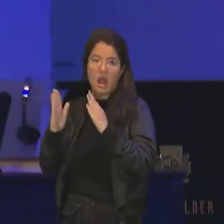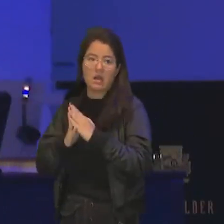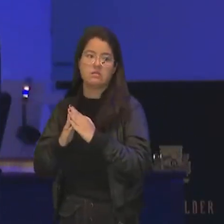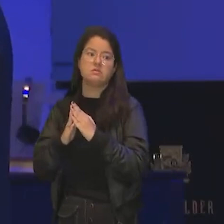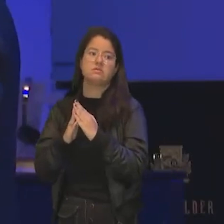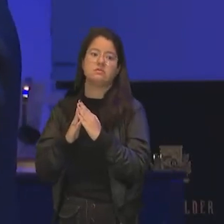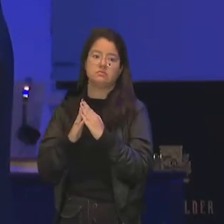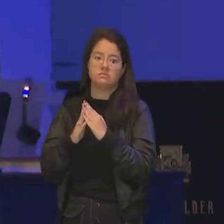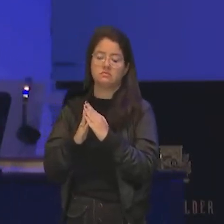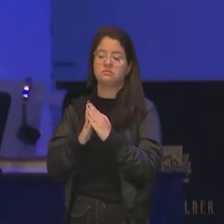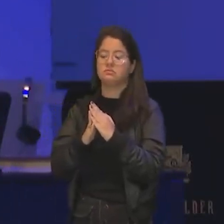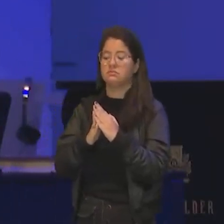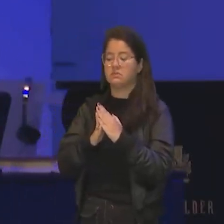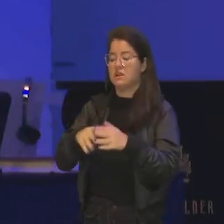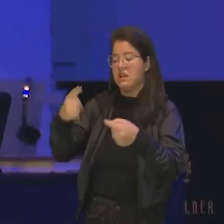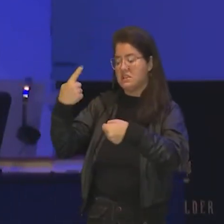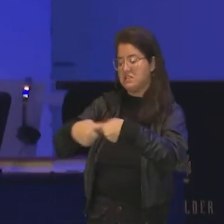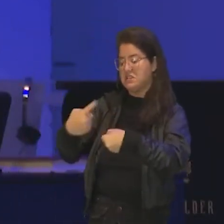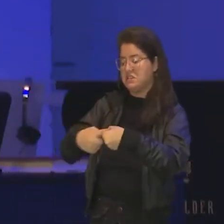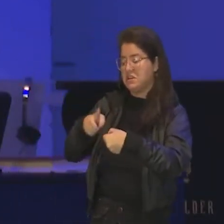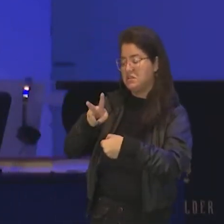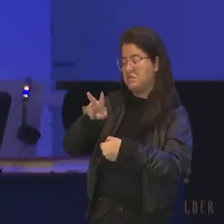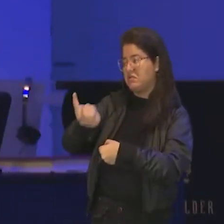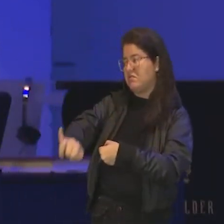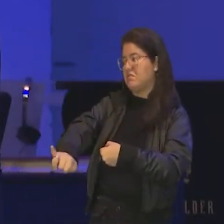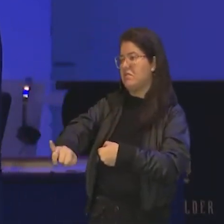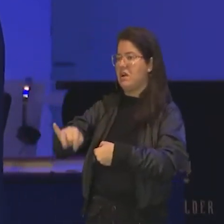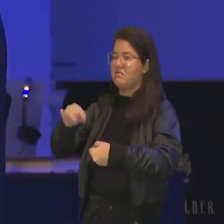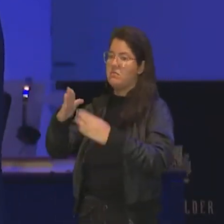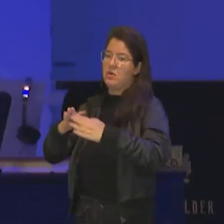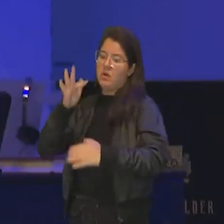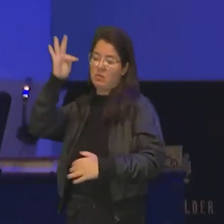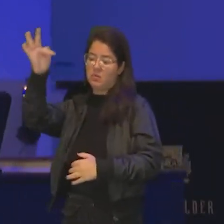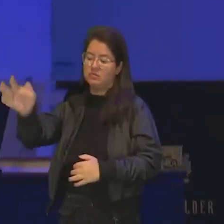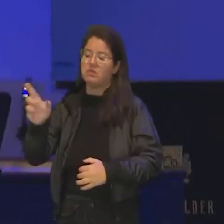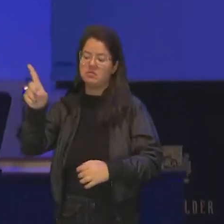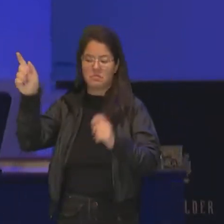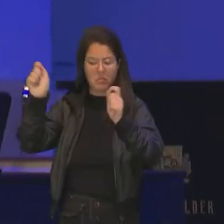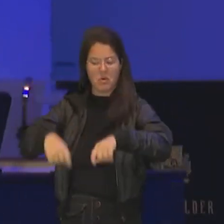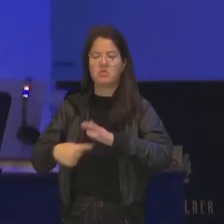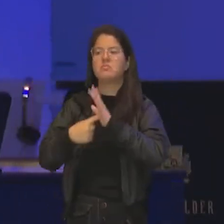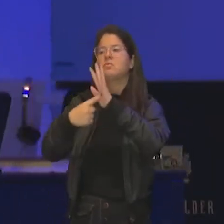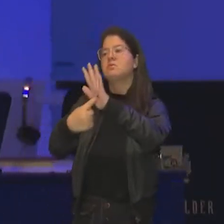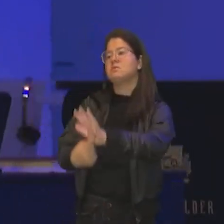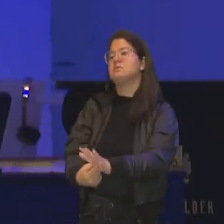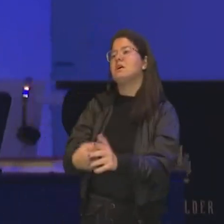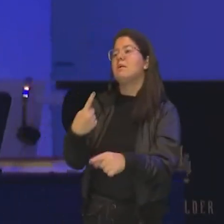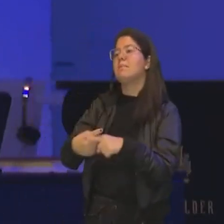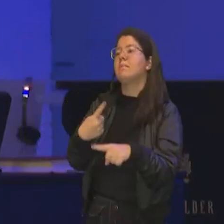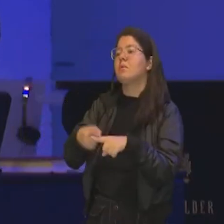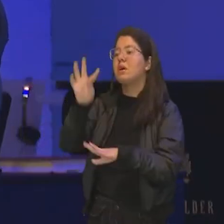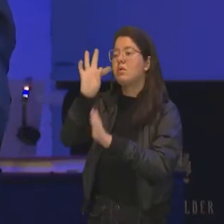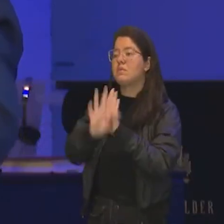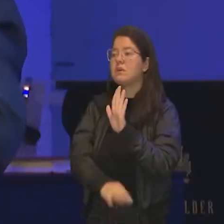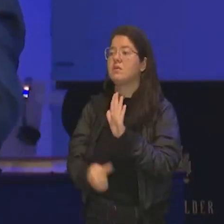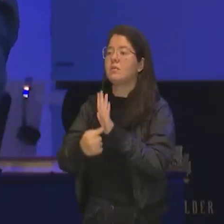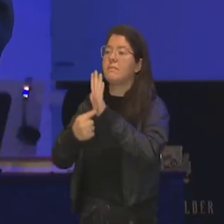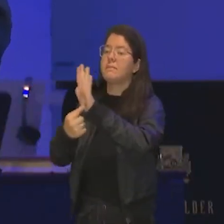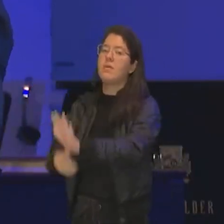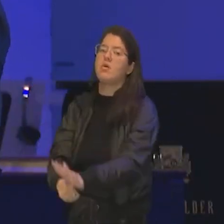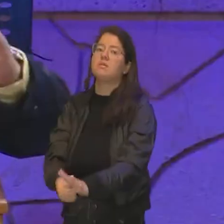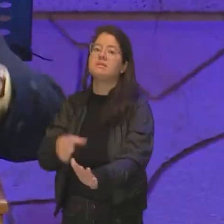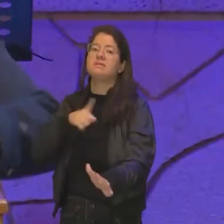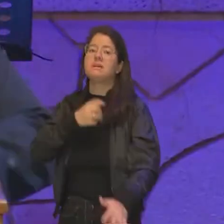moradia, a cidade em que você vai passar o seu futuro. Ele pode mostrar, porque esse texto nos mostra que Ele